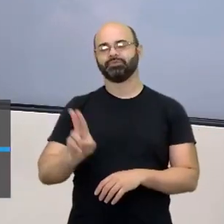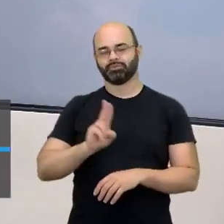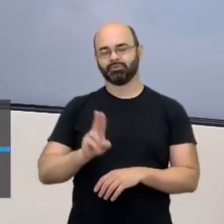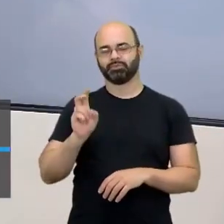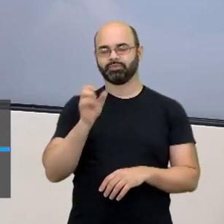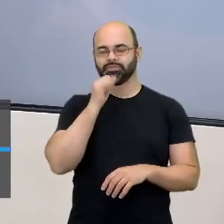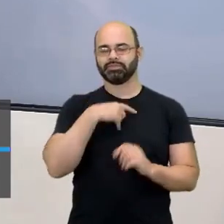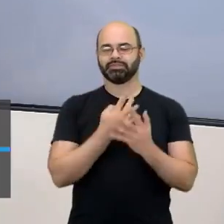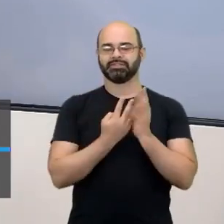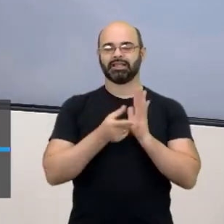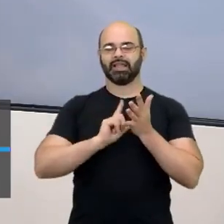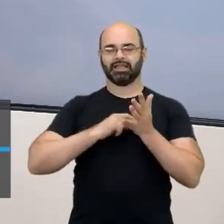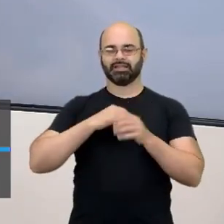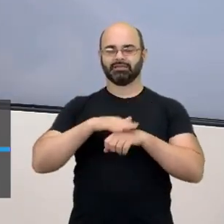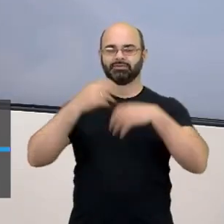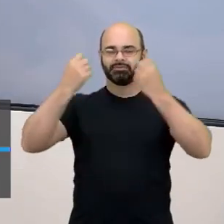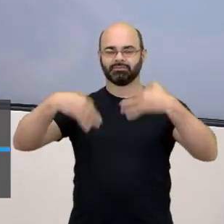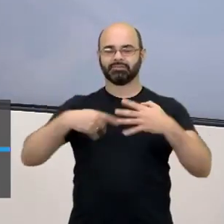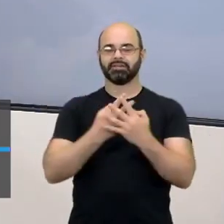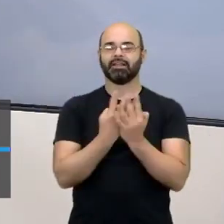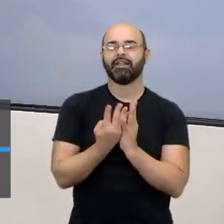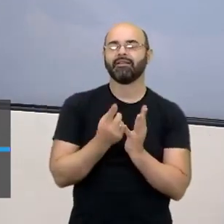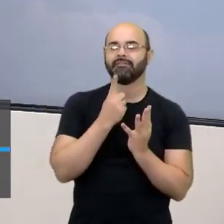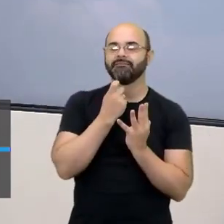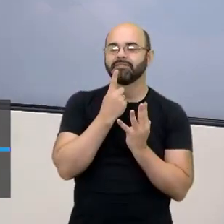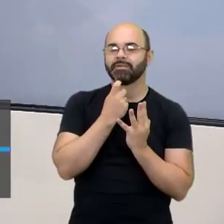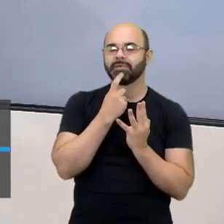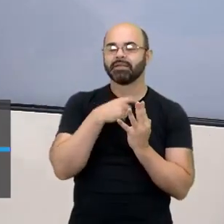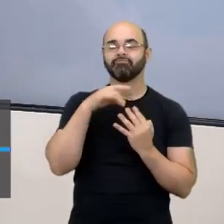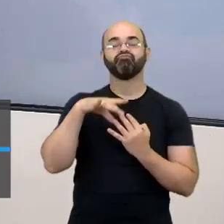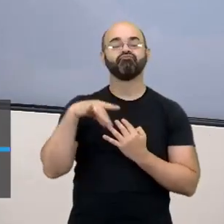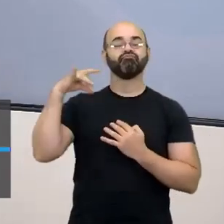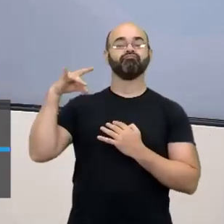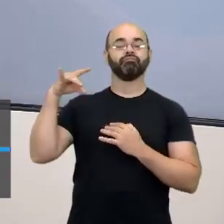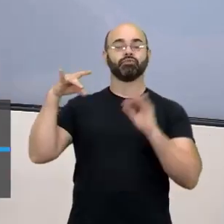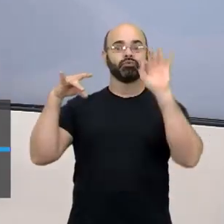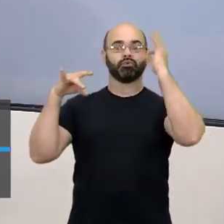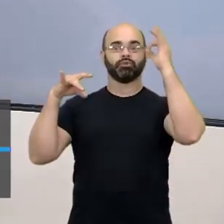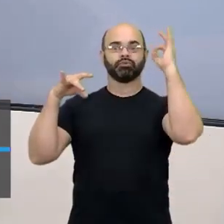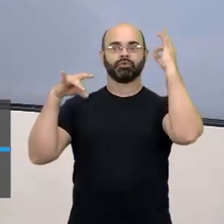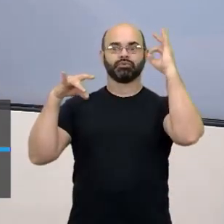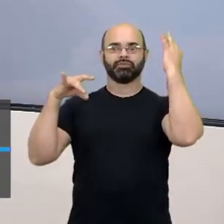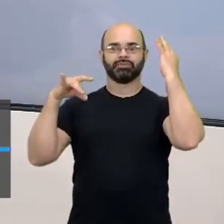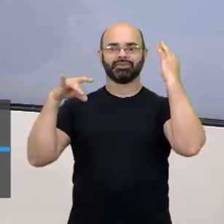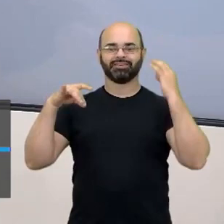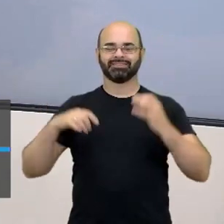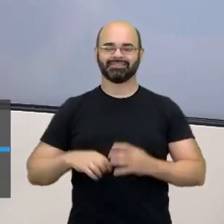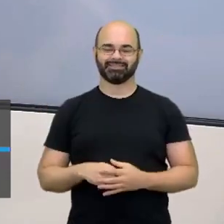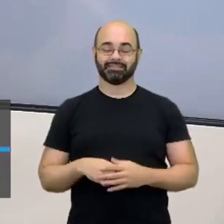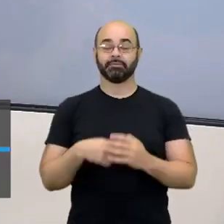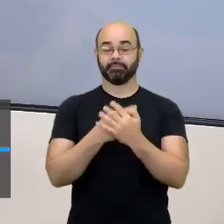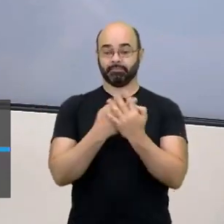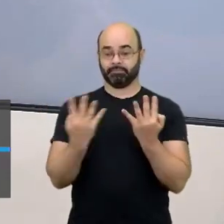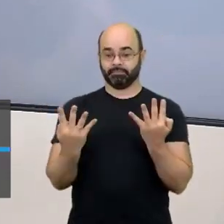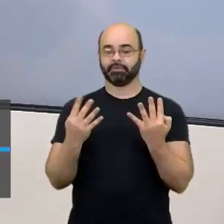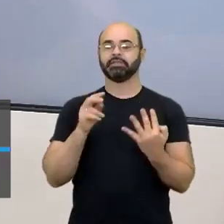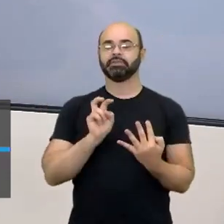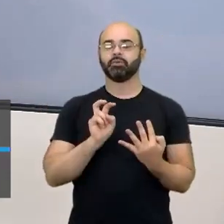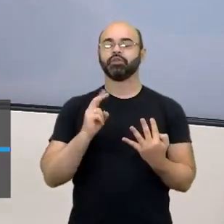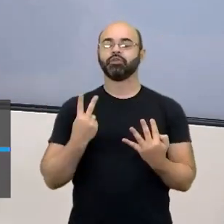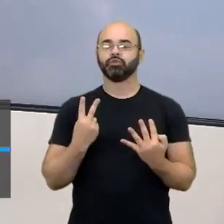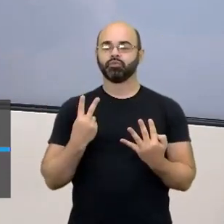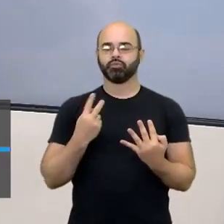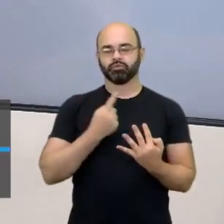principalmente nessa situação que eu passei pra vocês das cartas vermelhas. Ok. Então a gente tem que o baralho comum tem 52